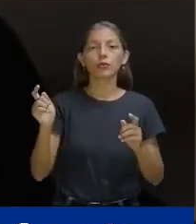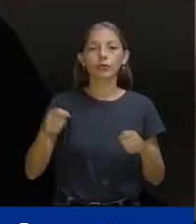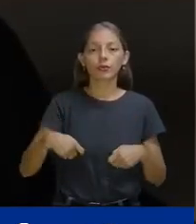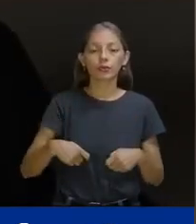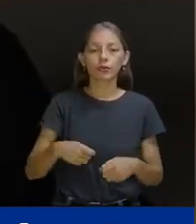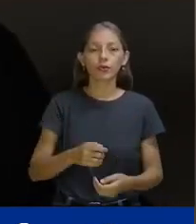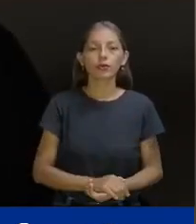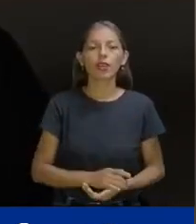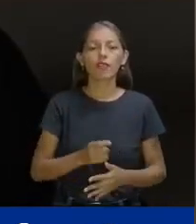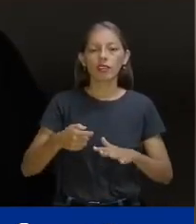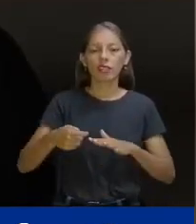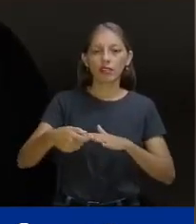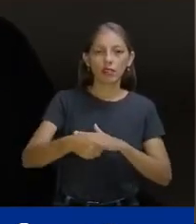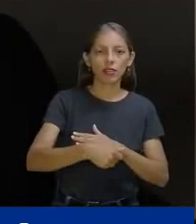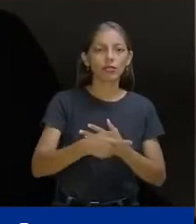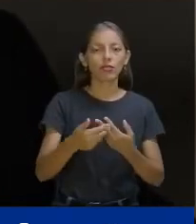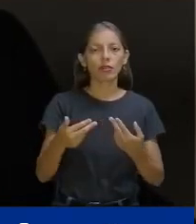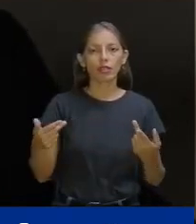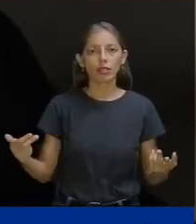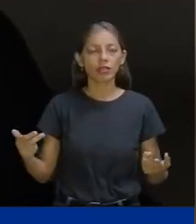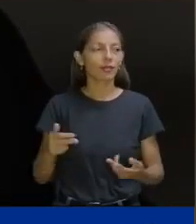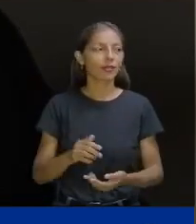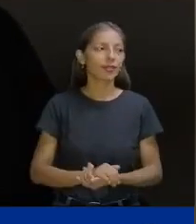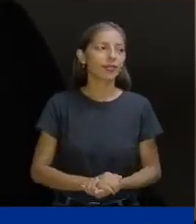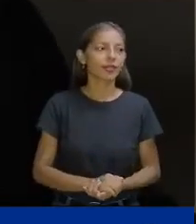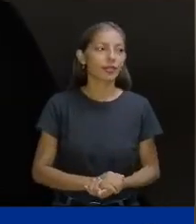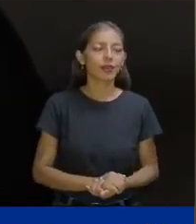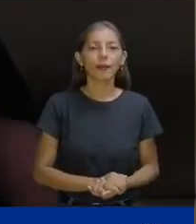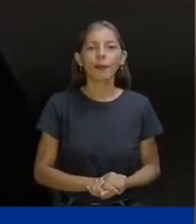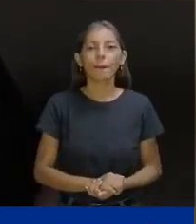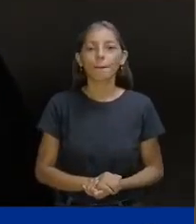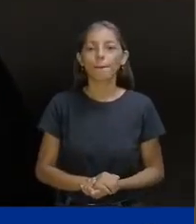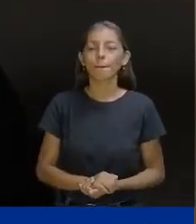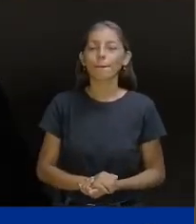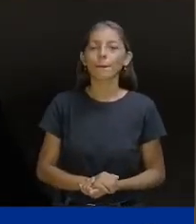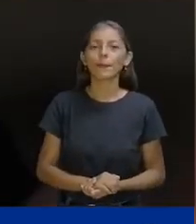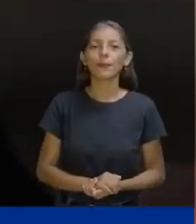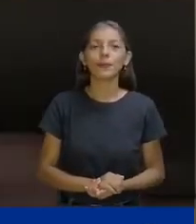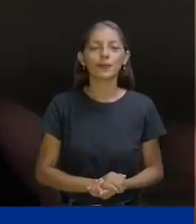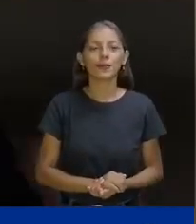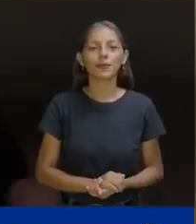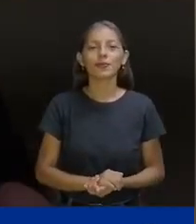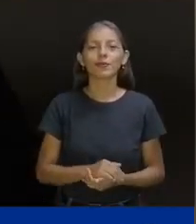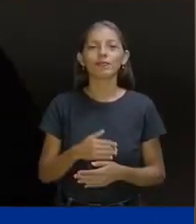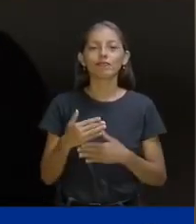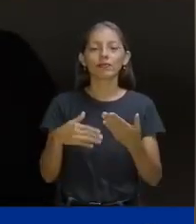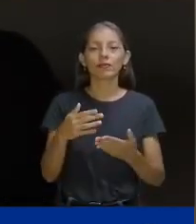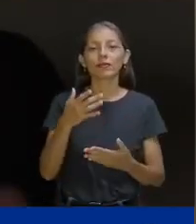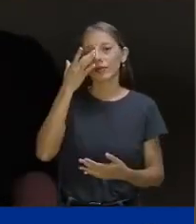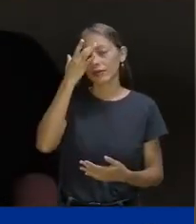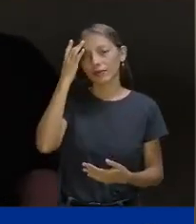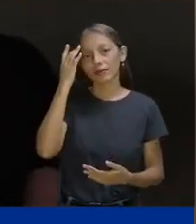deep fake, né, que é aquela situação em que se cria, né, uma pessoa